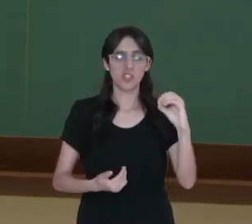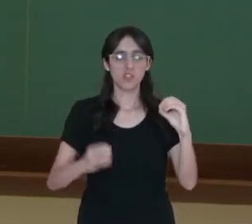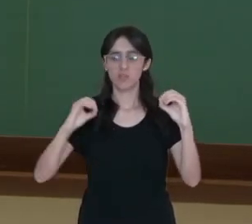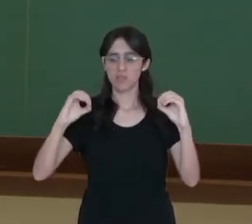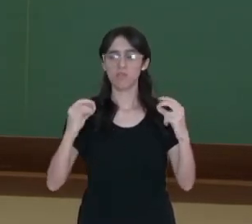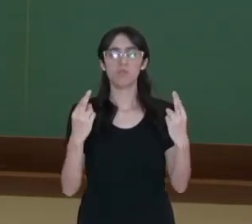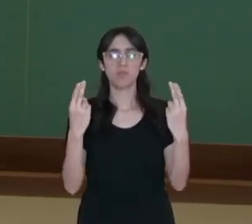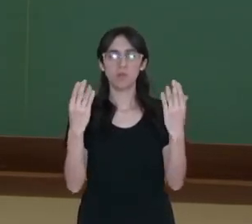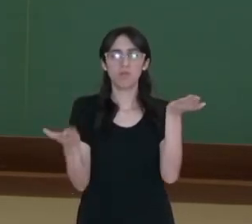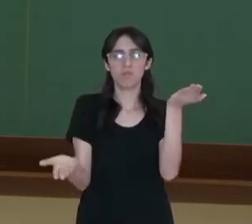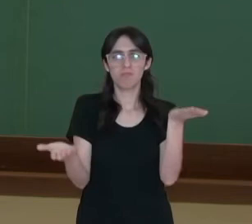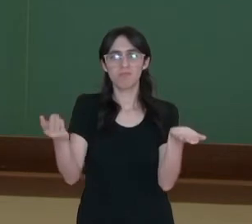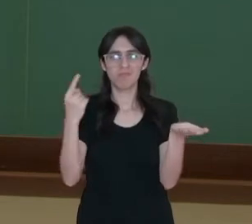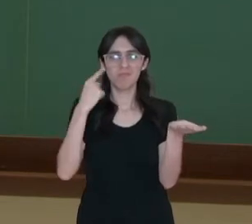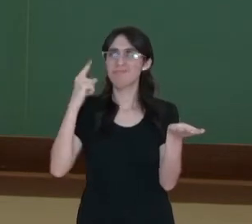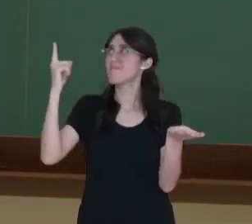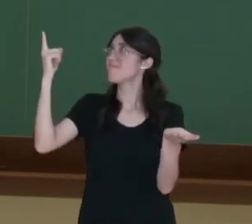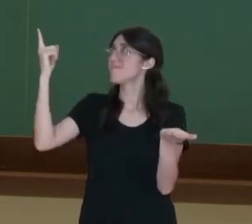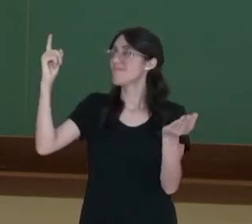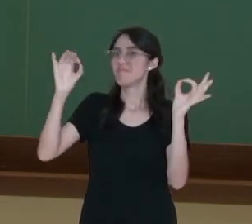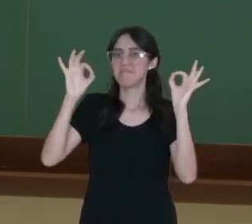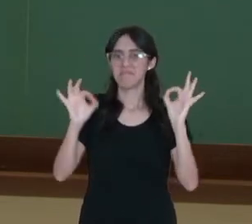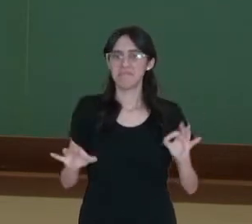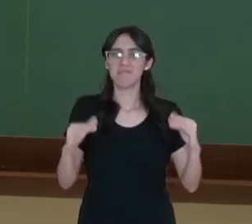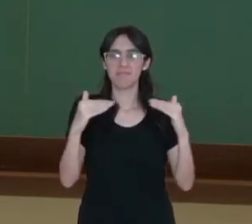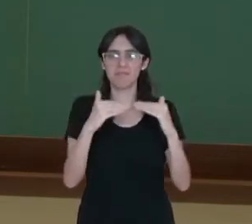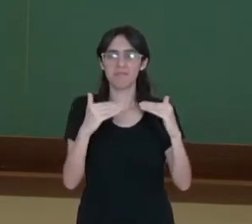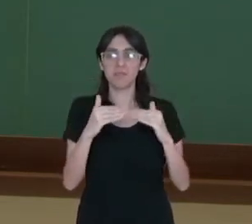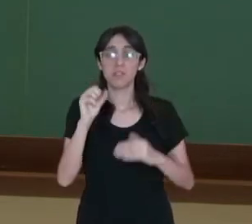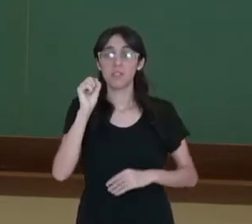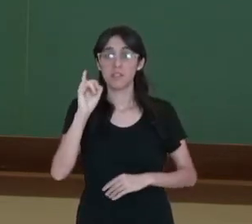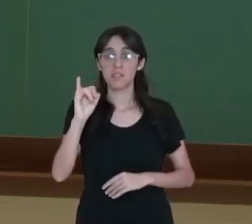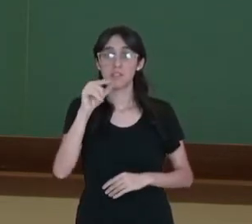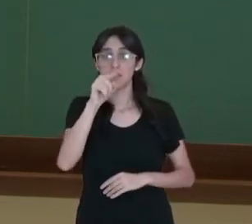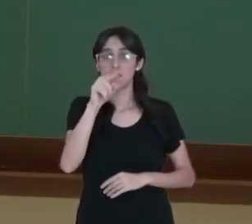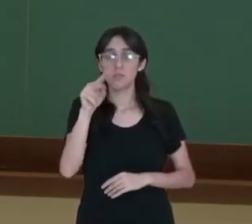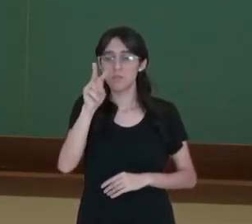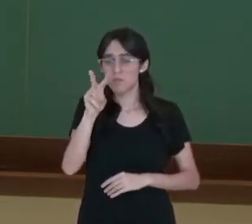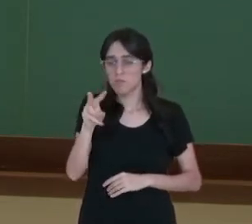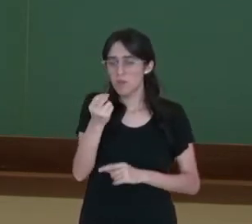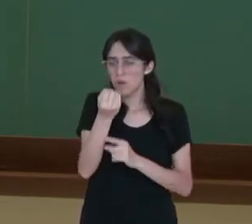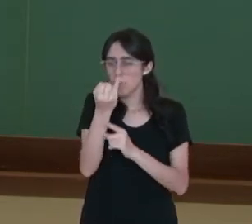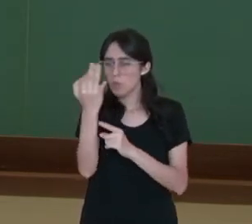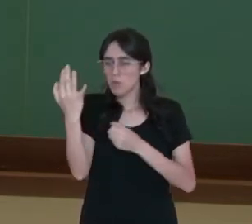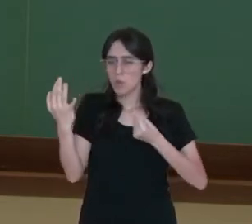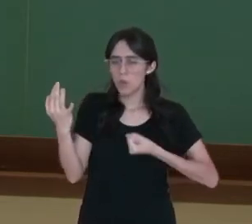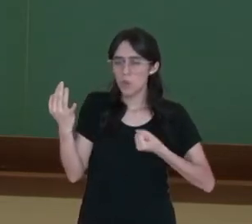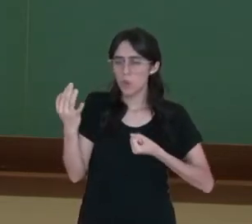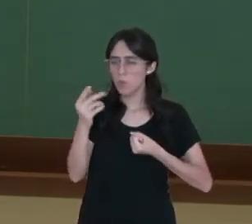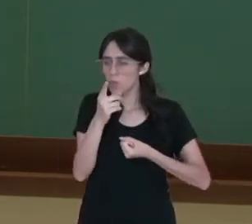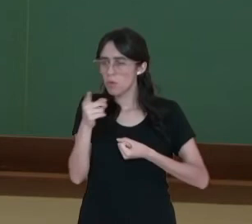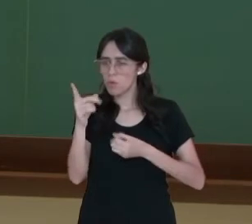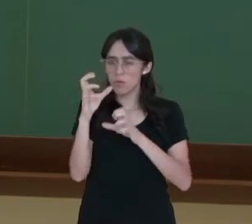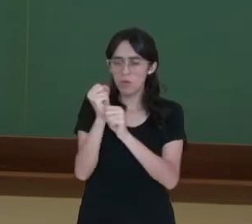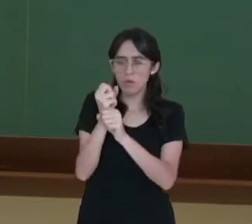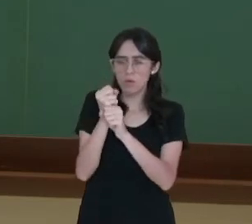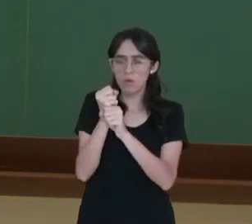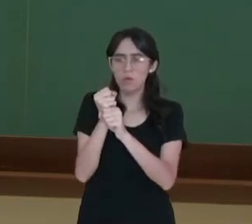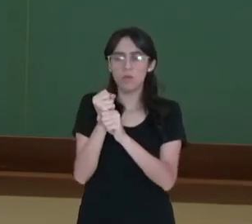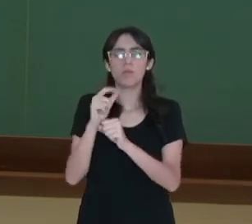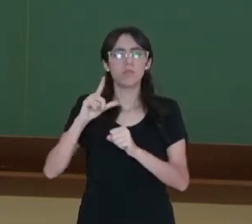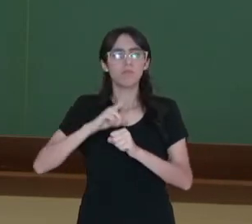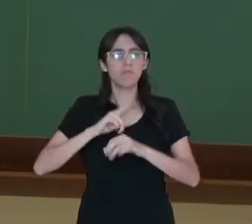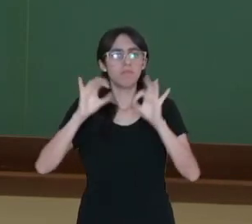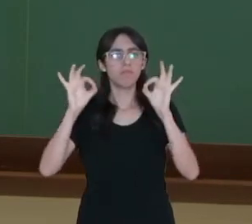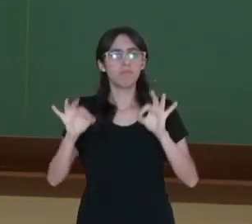que as balancinhas aqui embaixo estão todas equilibradas. E se você for considerando as quantidades aqui, os coeficientes estequiométricos e os índices,